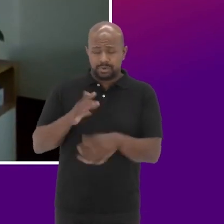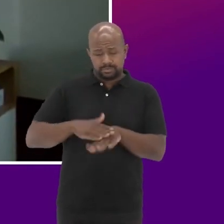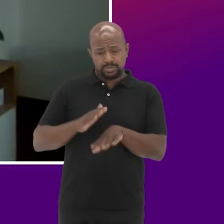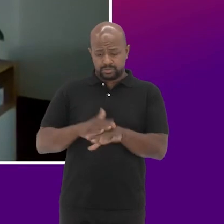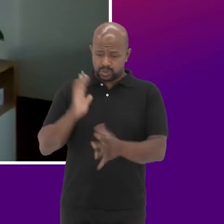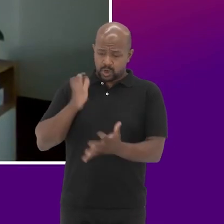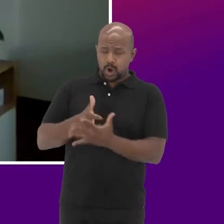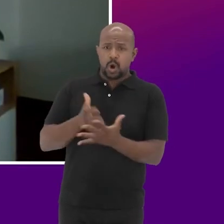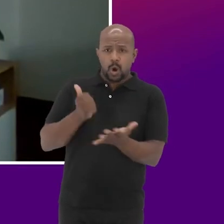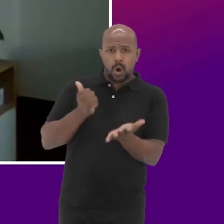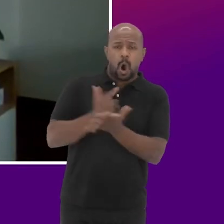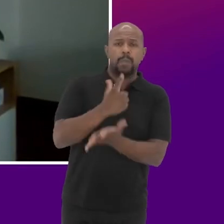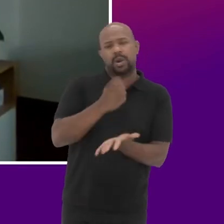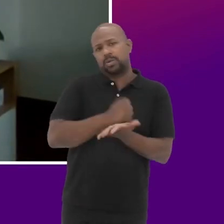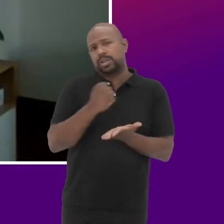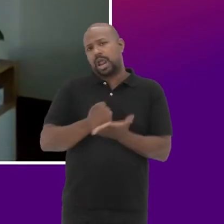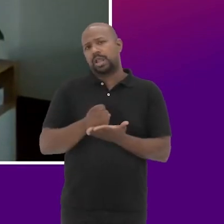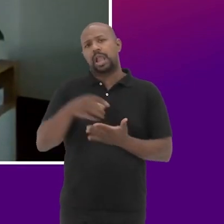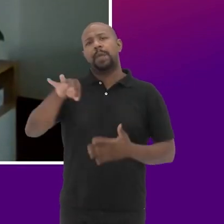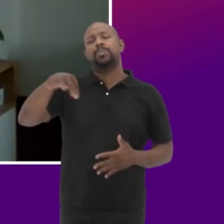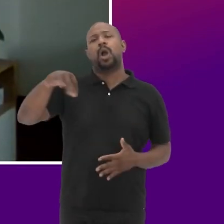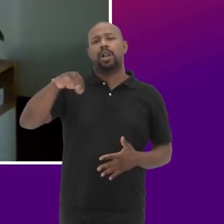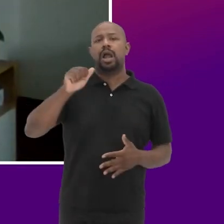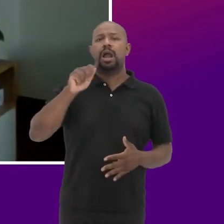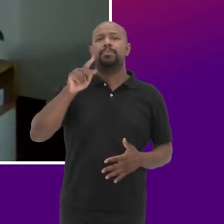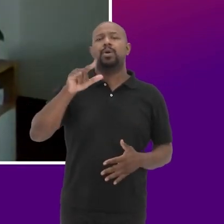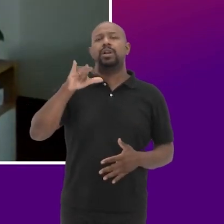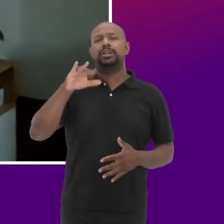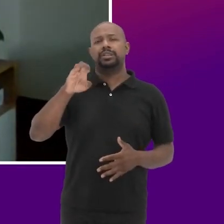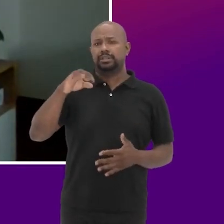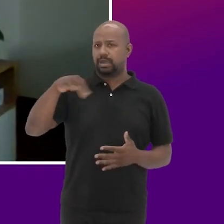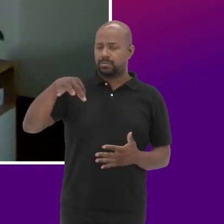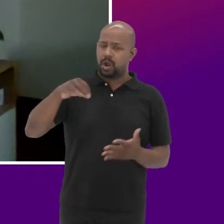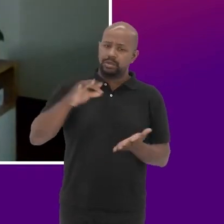que compram essas apólices de seguro.